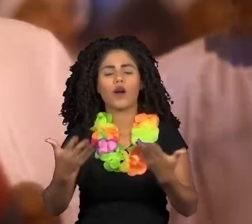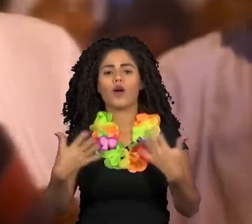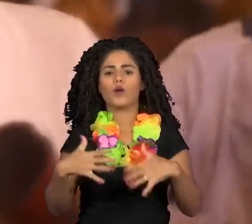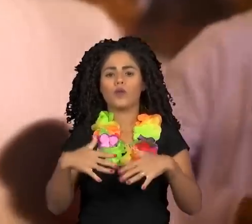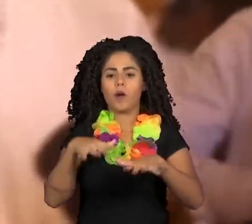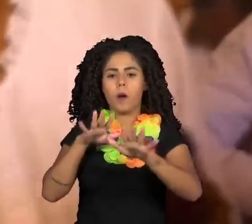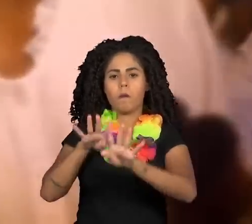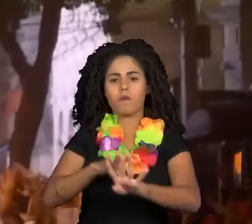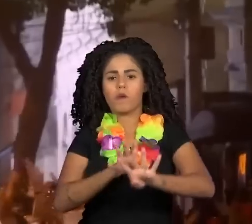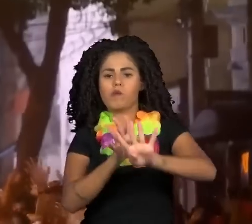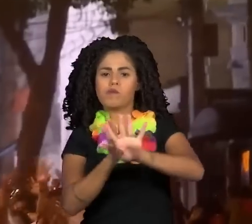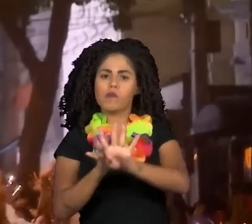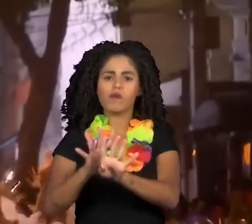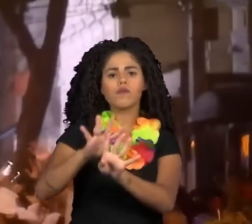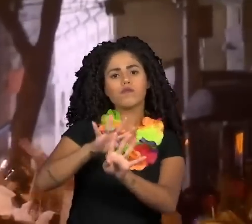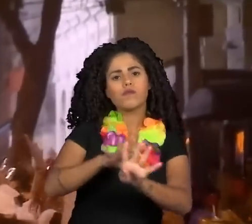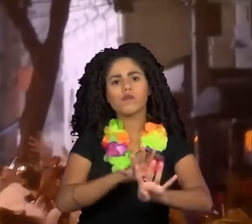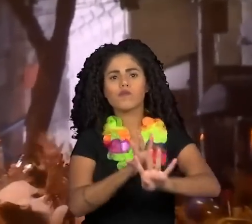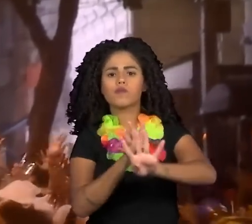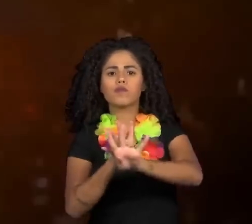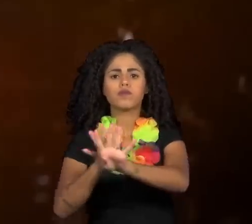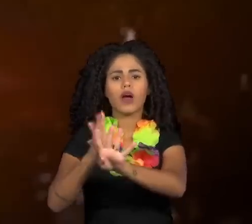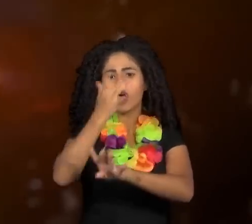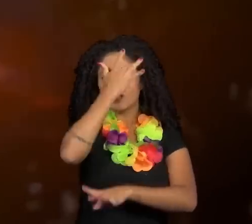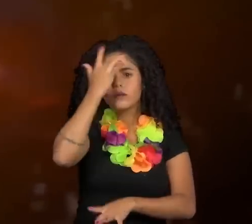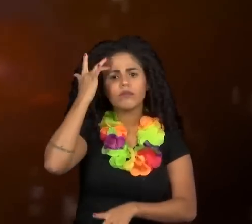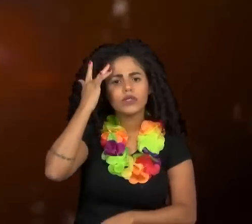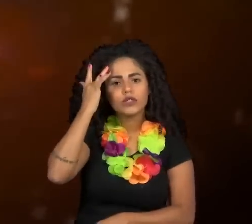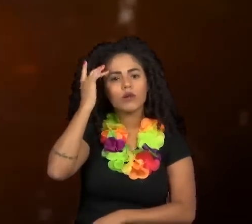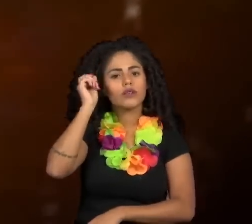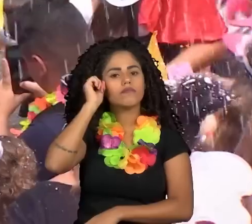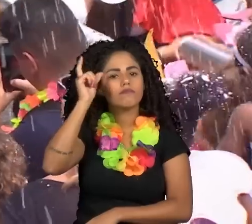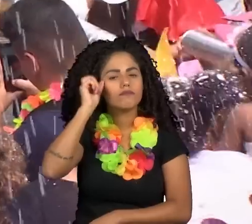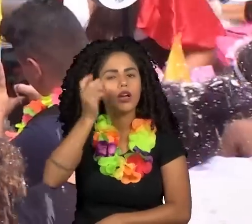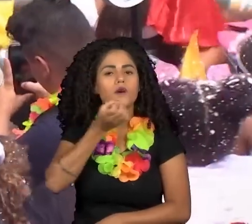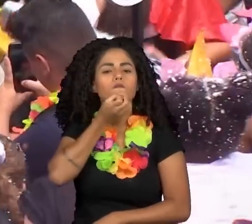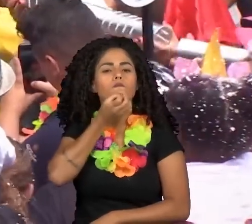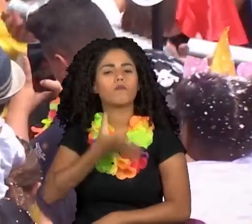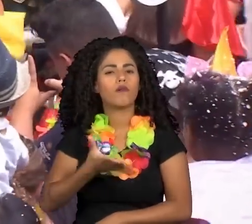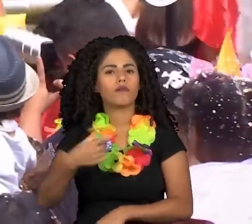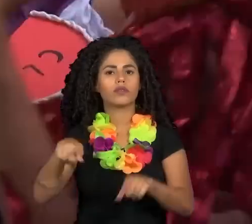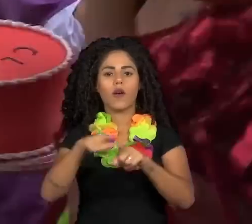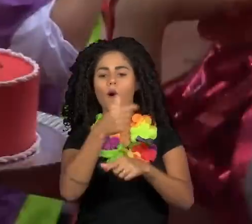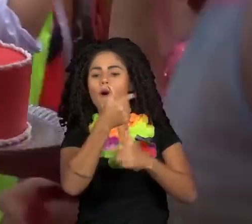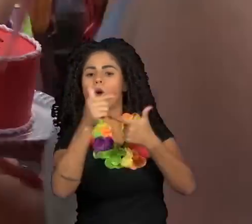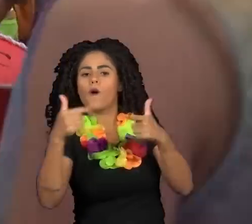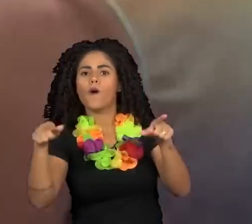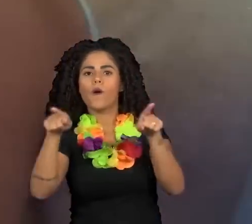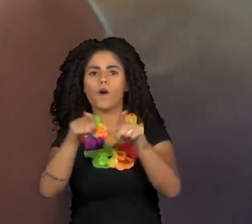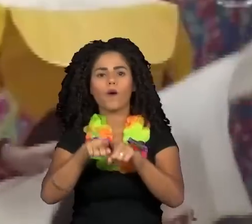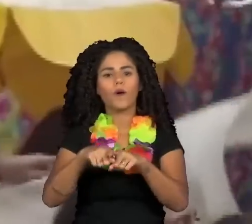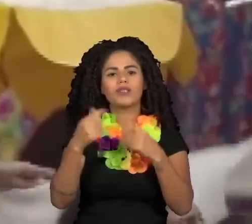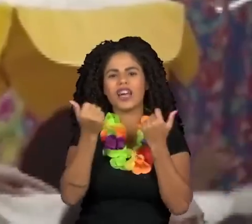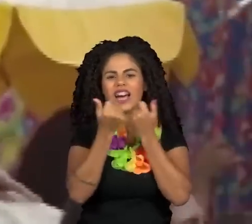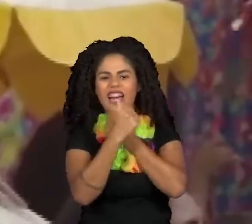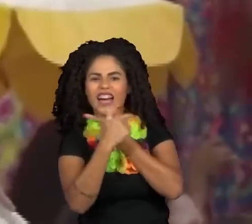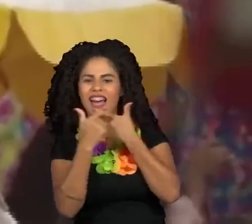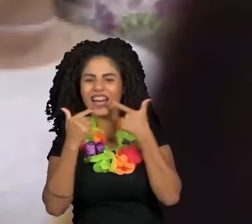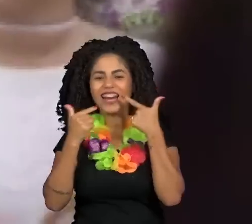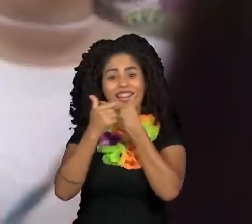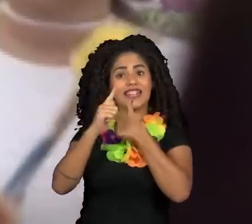assim imperdível para quem procura um bloco afro. Tem outros blocos também que são muito engraçados, que